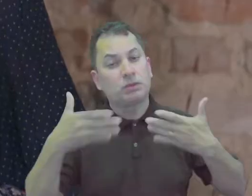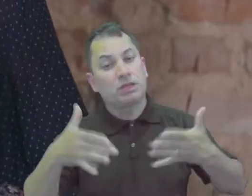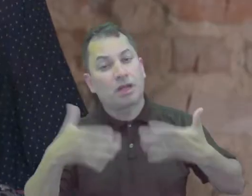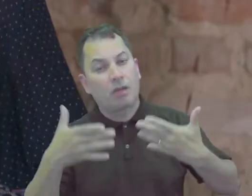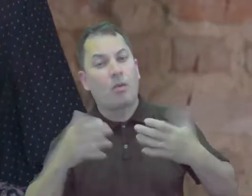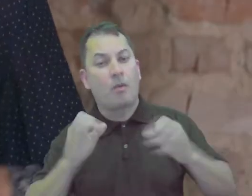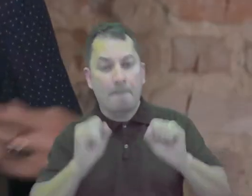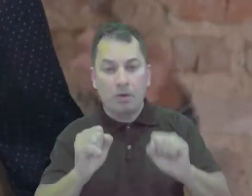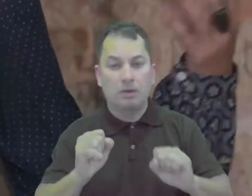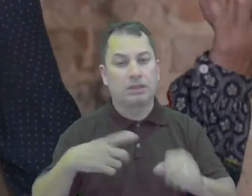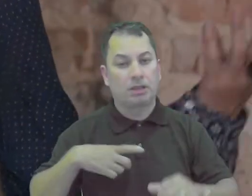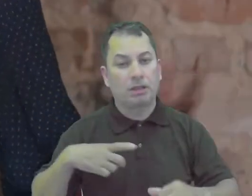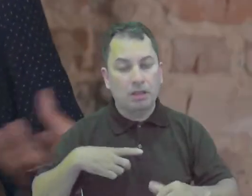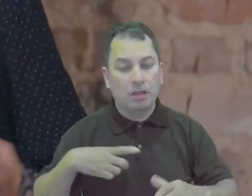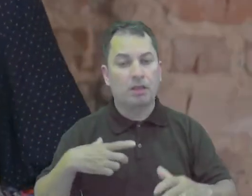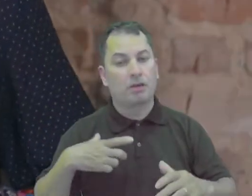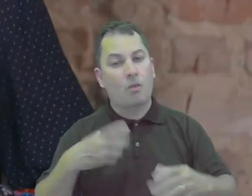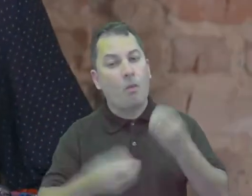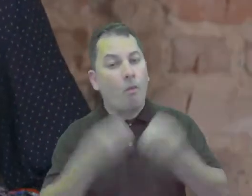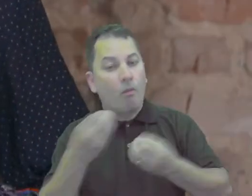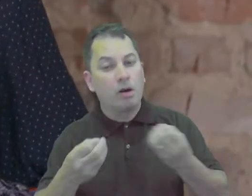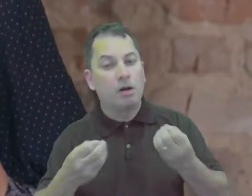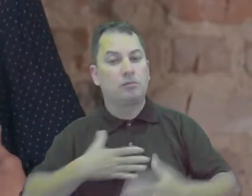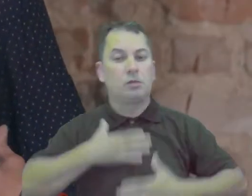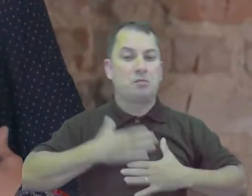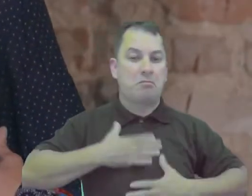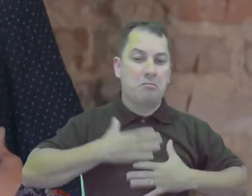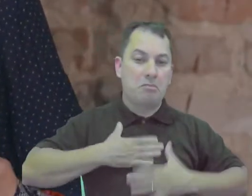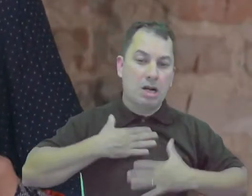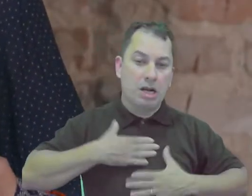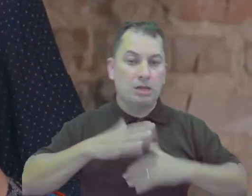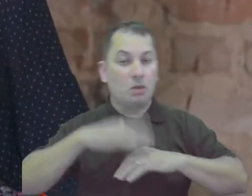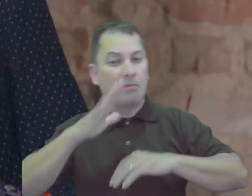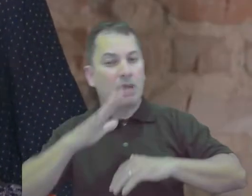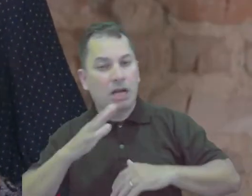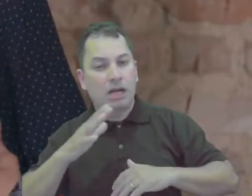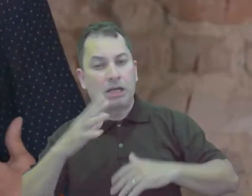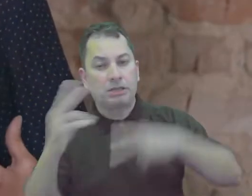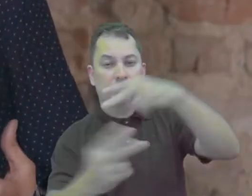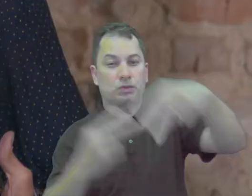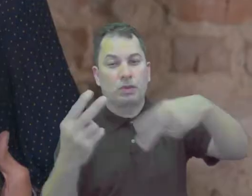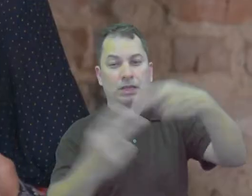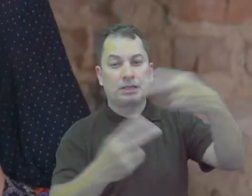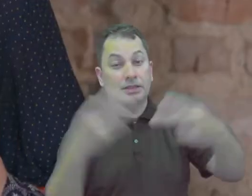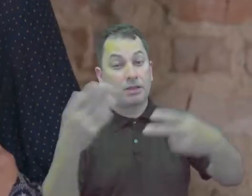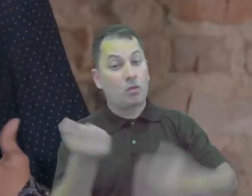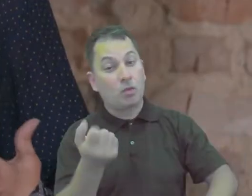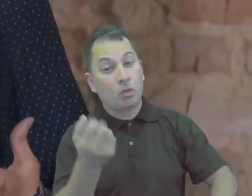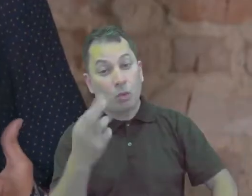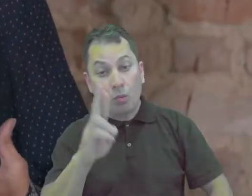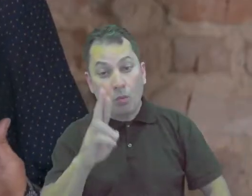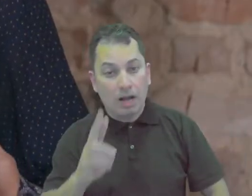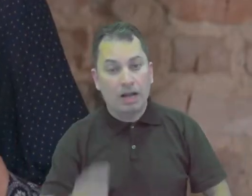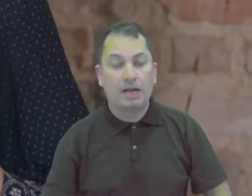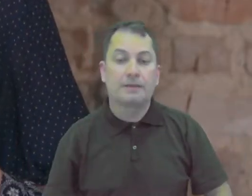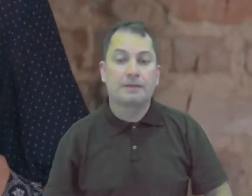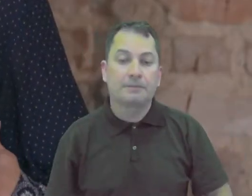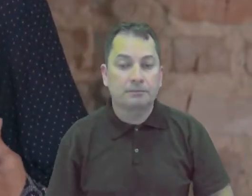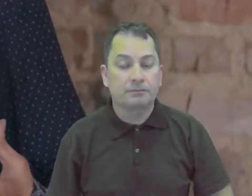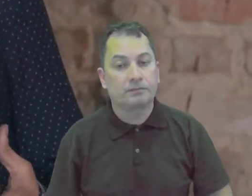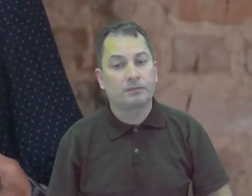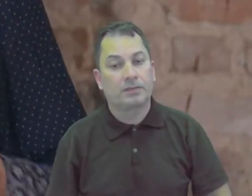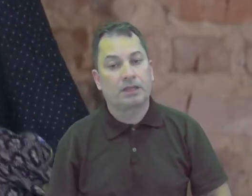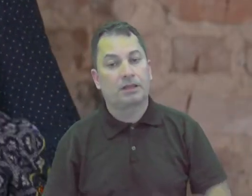ter condições de ter uma circulação do ar mais contínua. Num período de inundação, vai ter como